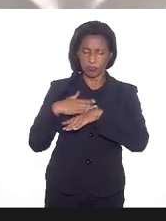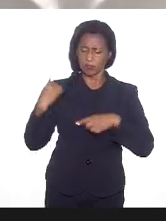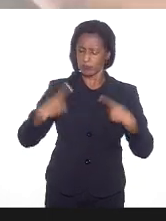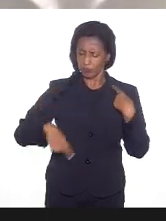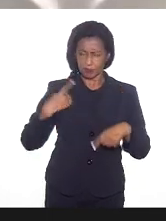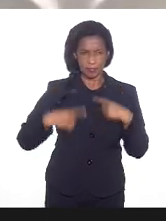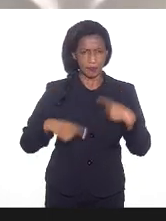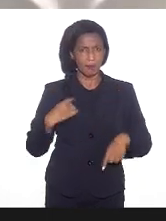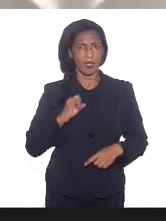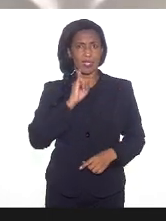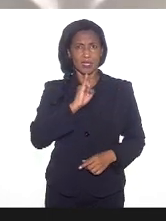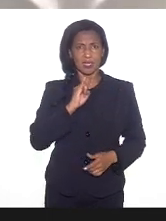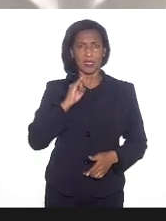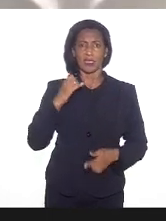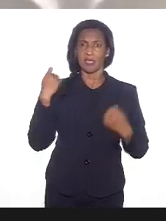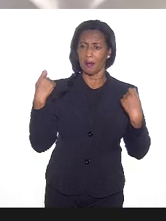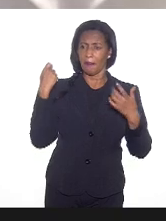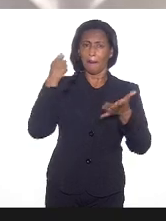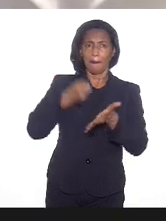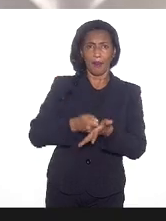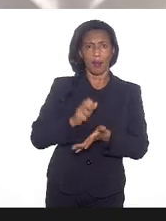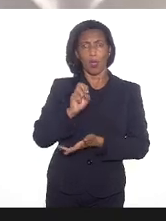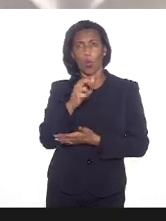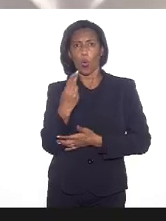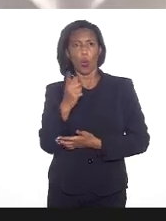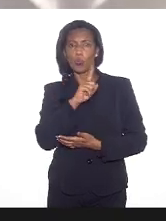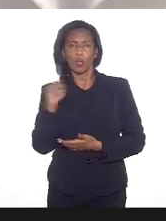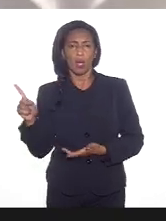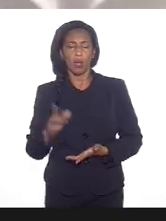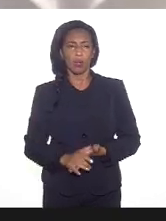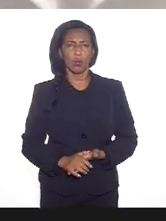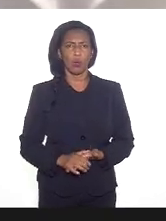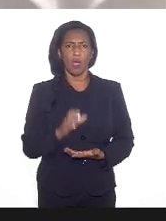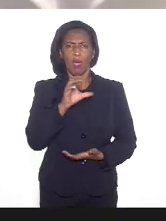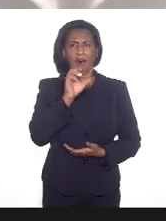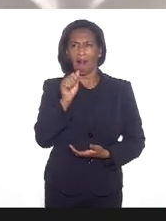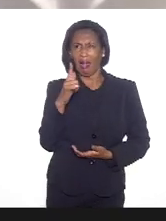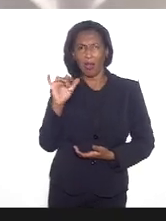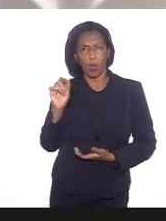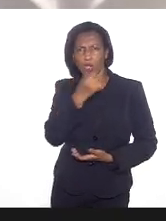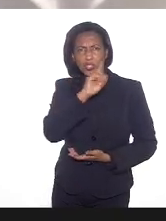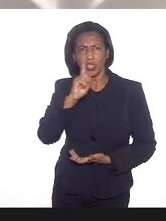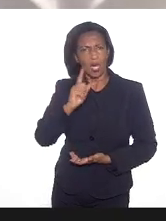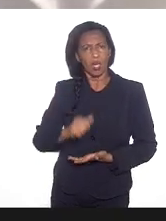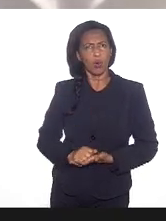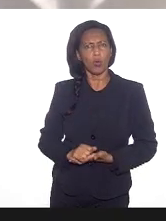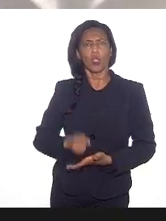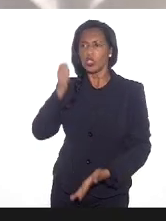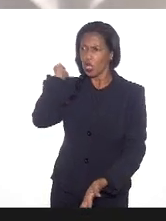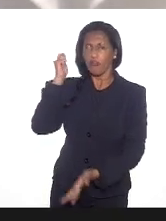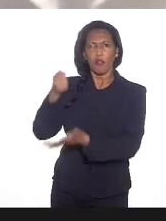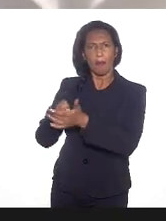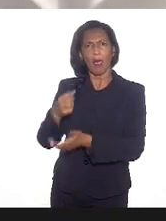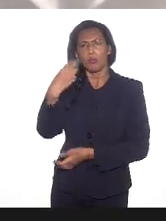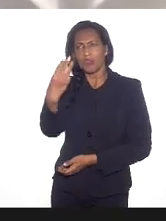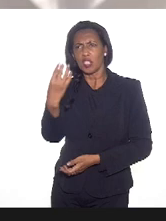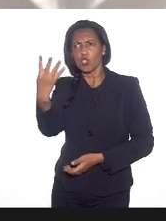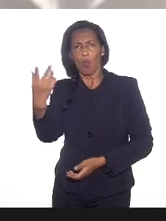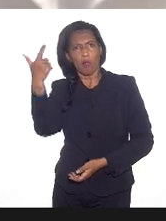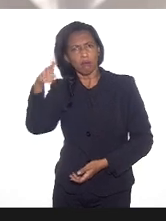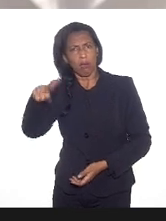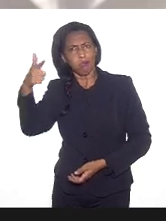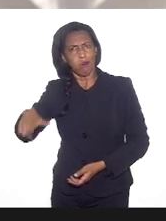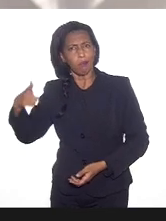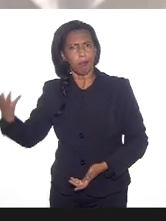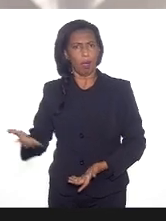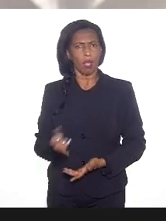debater se devemos ou não pagar. Não é calote, não. Ninguém está dando calote. Esse dinheiro já foi pago 3 ou 4 vezes, não há dúvida.